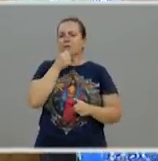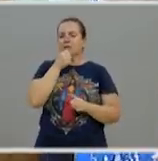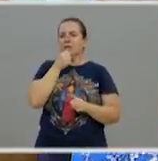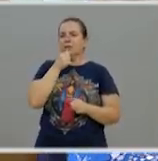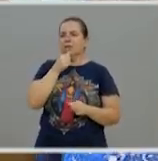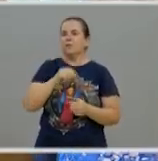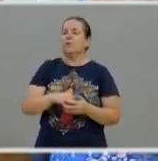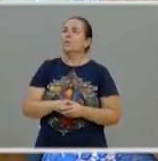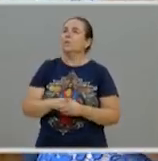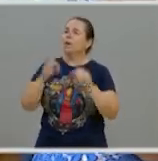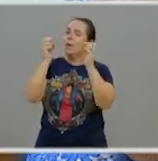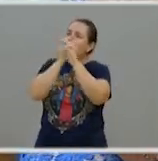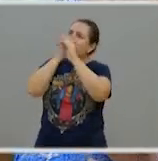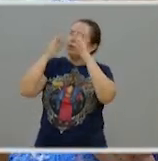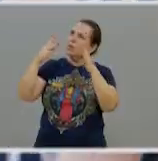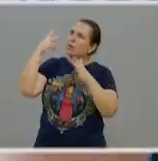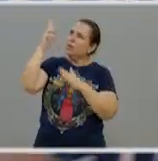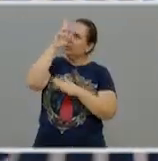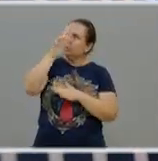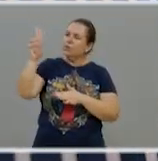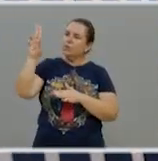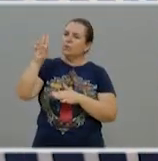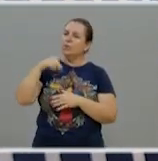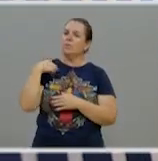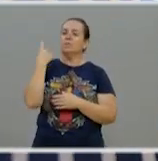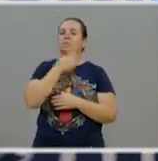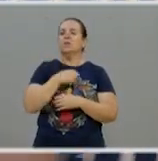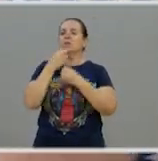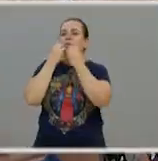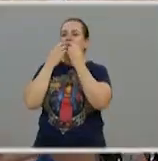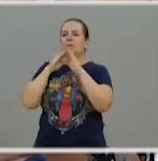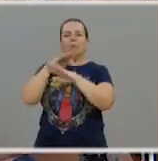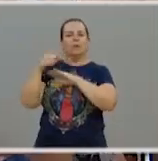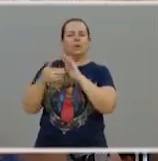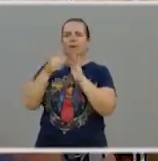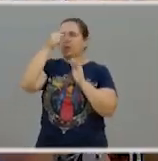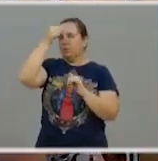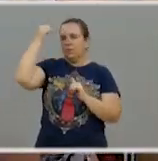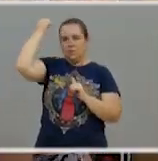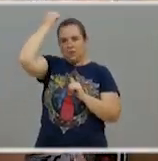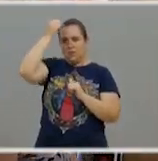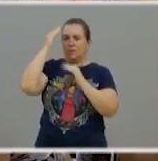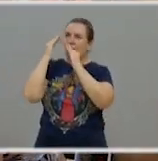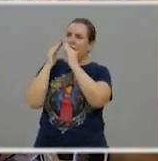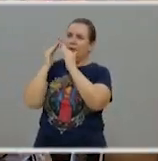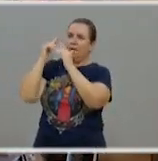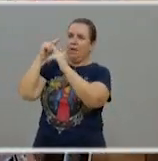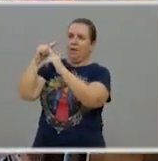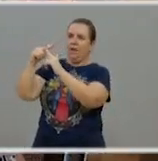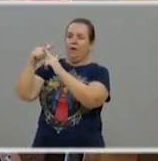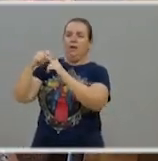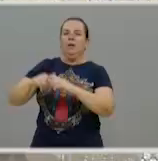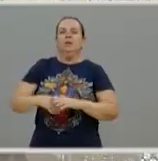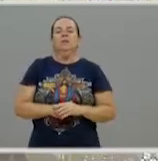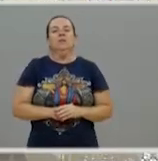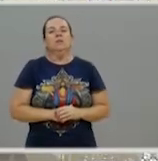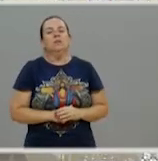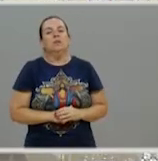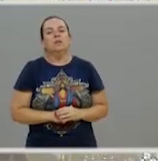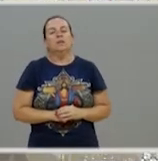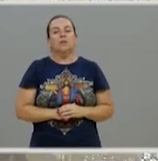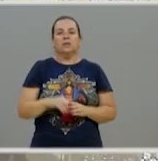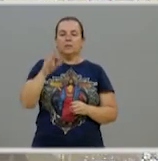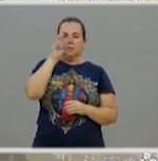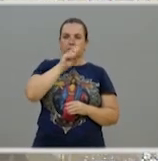este sacrifício, para a glória do seu nome, para nosso bem e de toda a Santa Igreja.